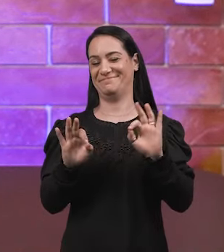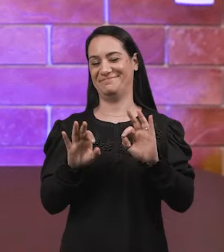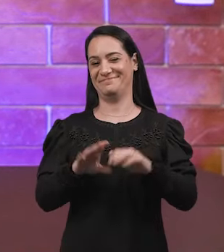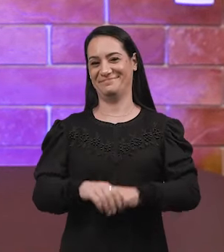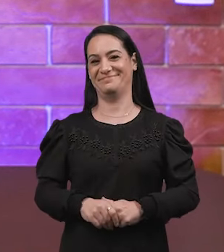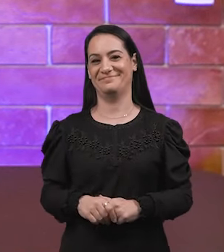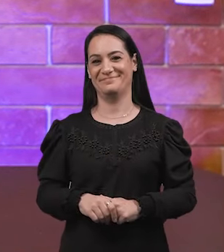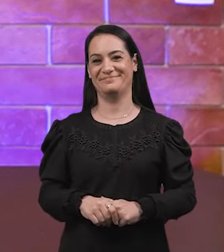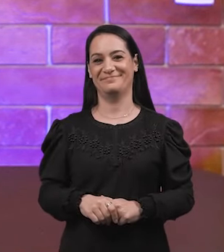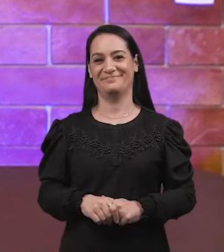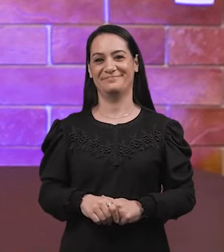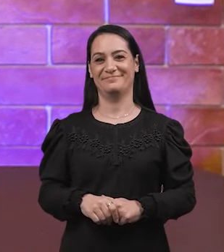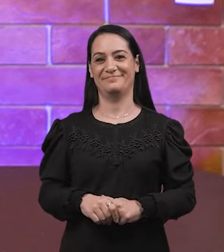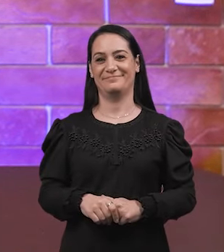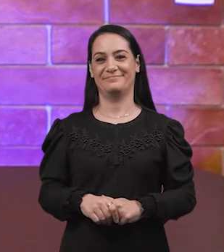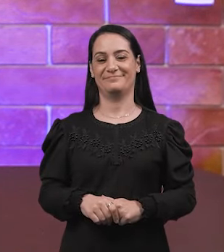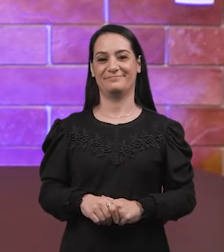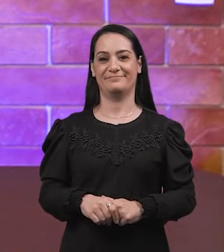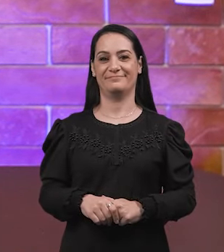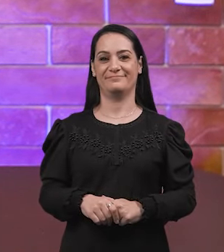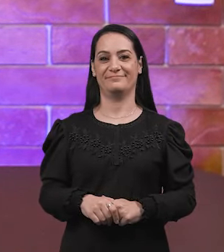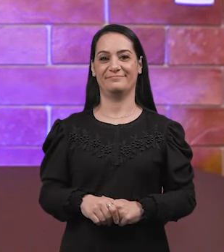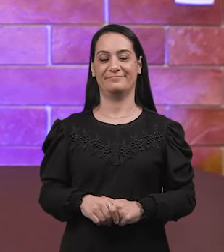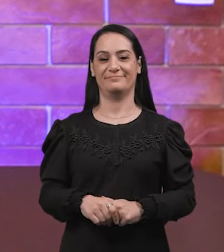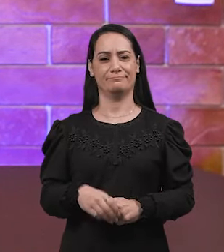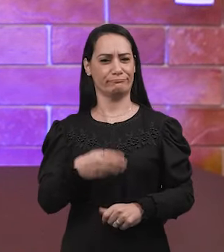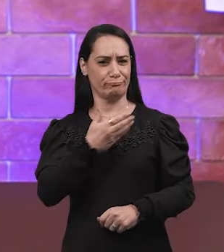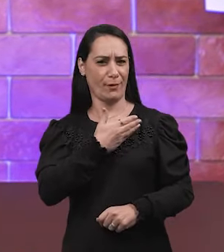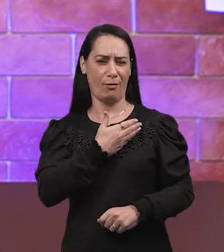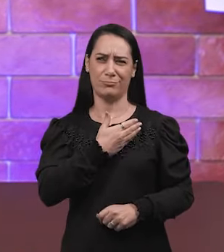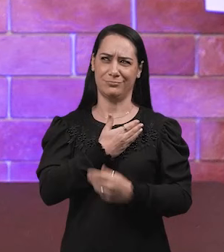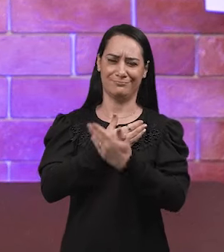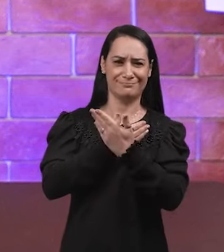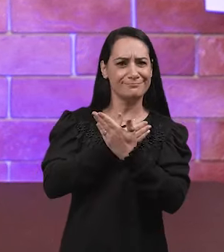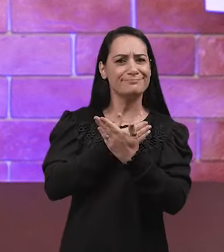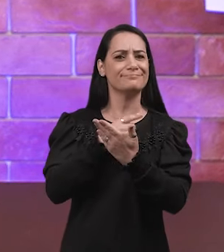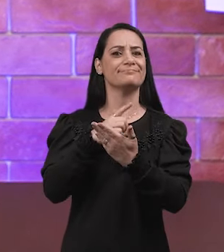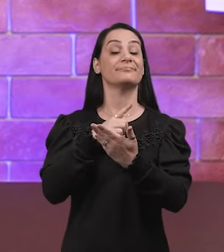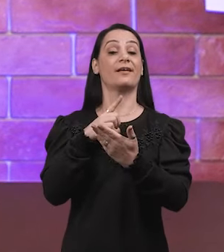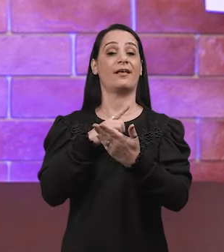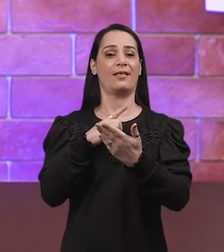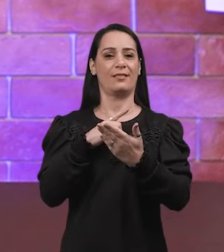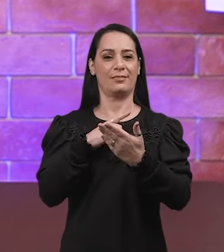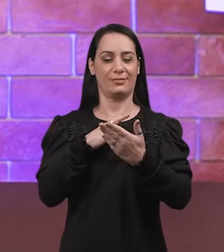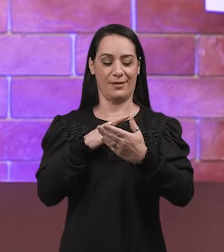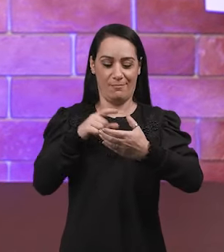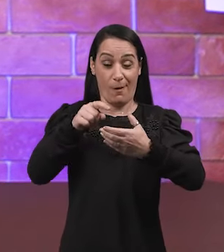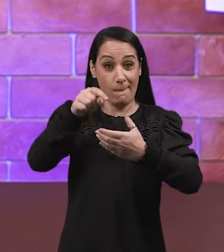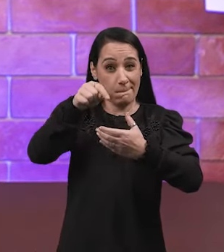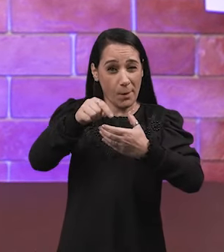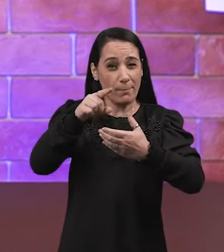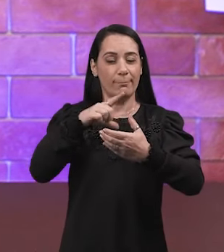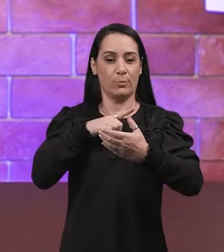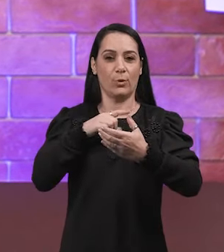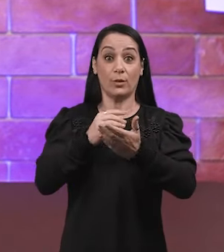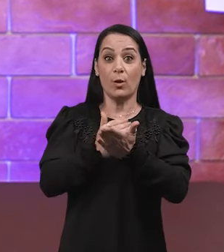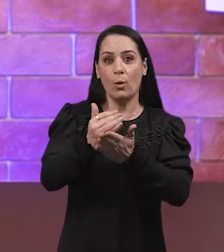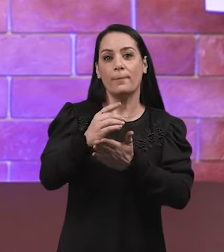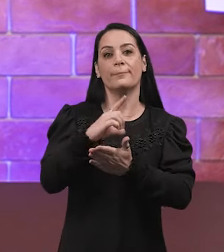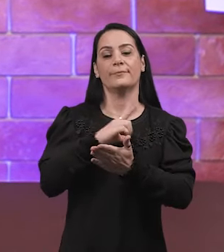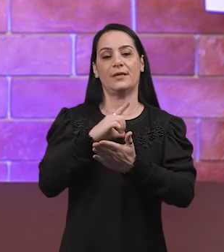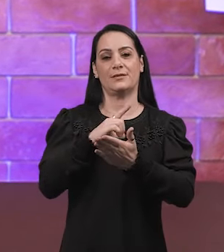Muito bem, esse aqui é o nosso amigo. Bom, tem um botão aqui para iniciar ele,